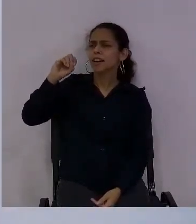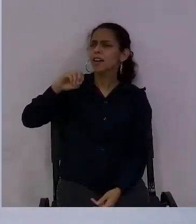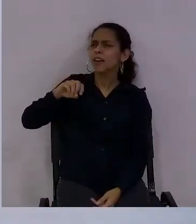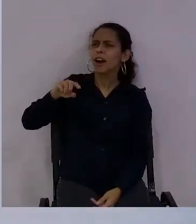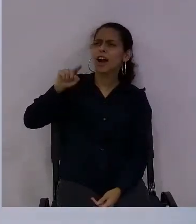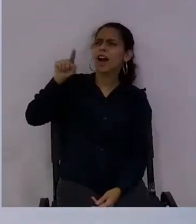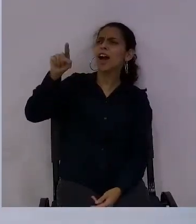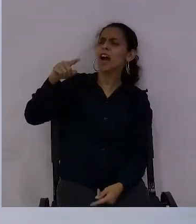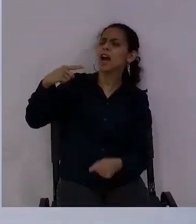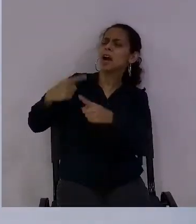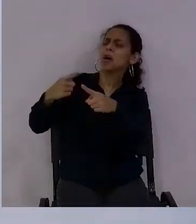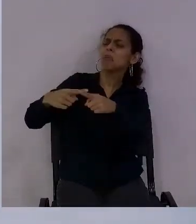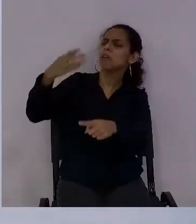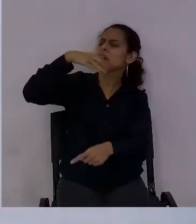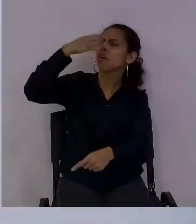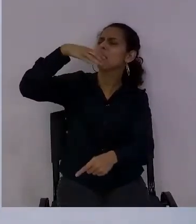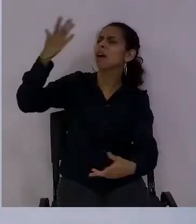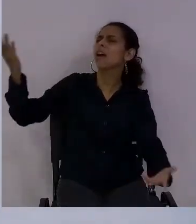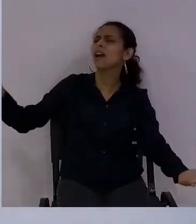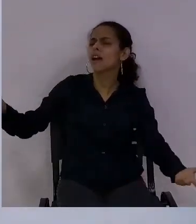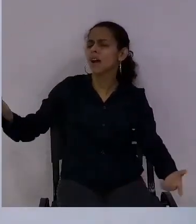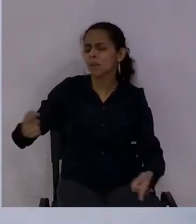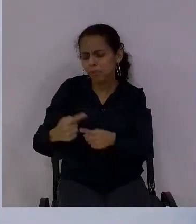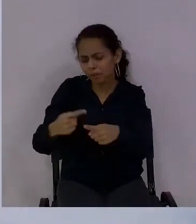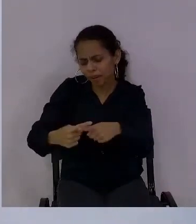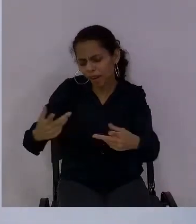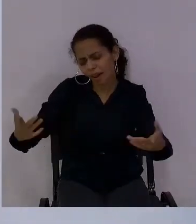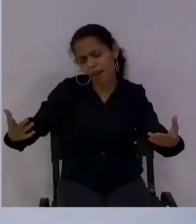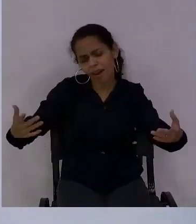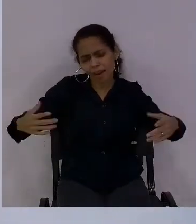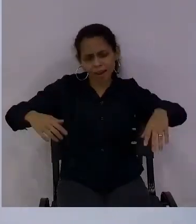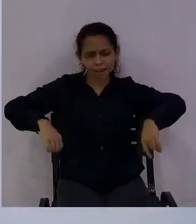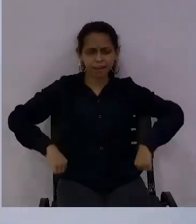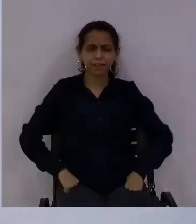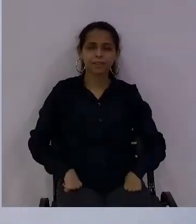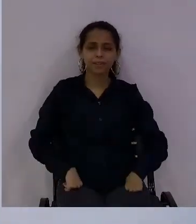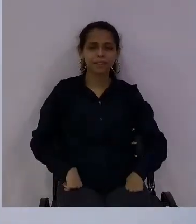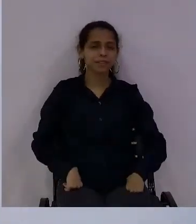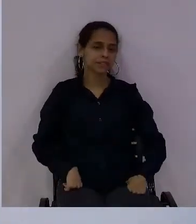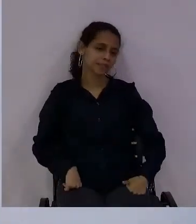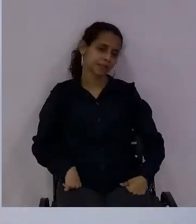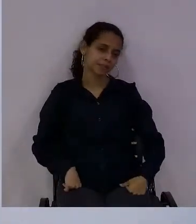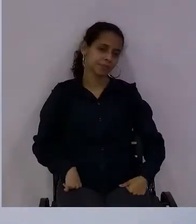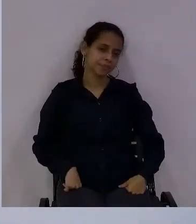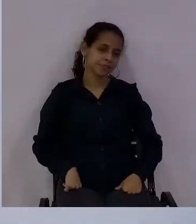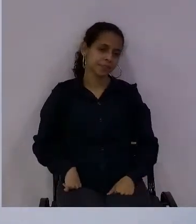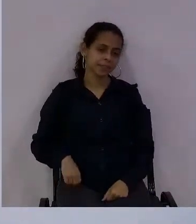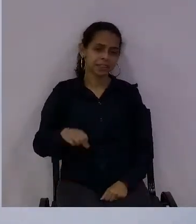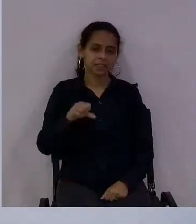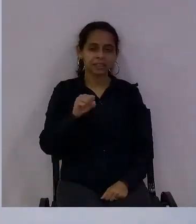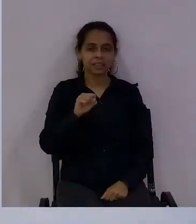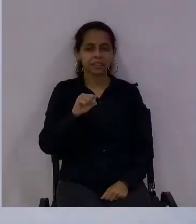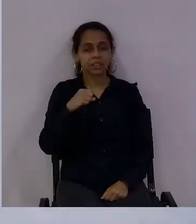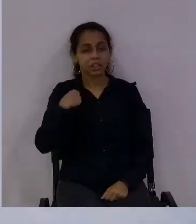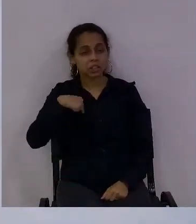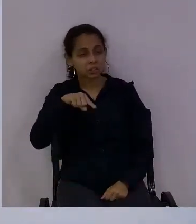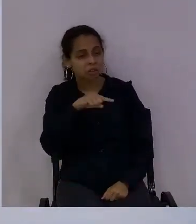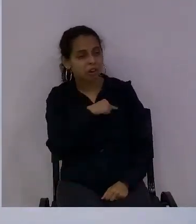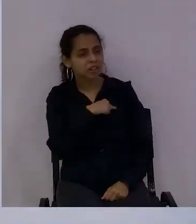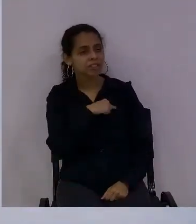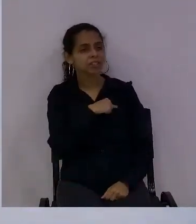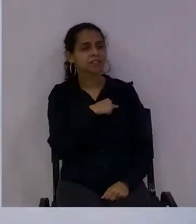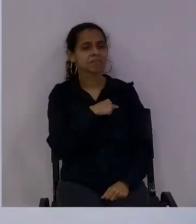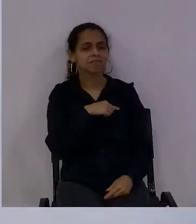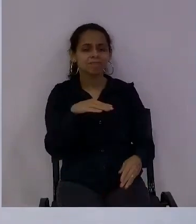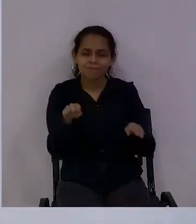eu quero acertar as contas com eles, porque eles comeram. Como se nós também não fôssemos desobedecer. Irmãos, nós fazemos pior.